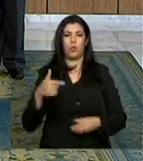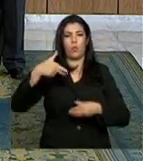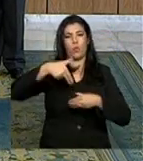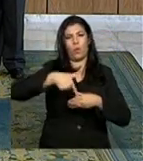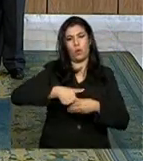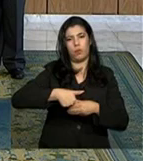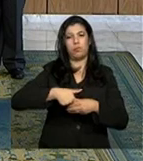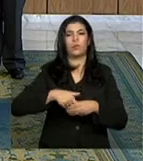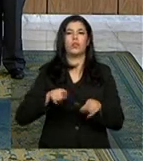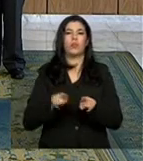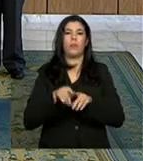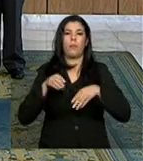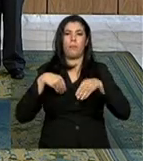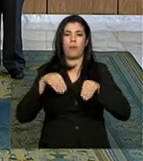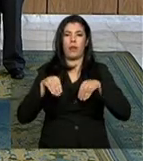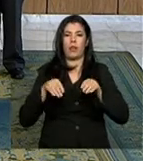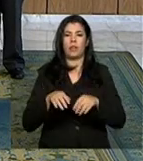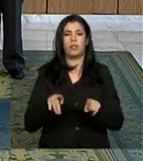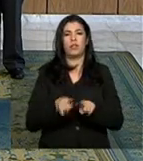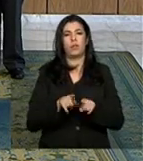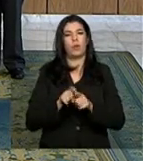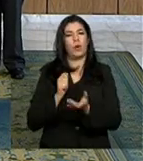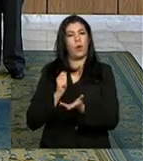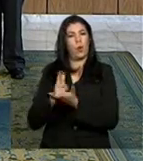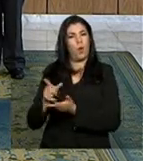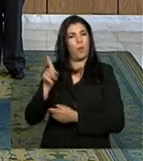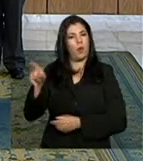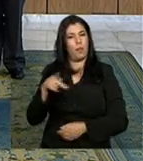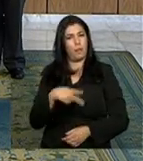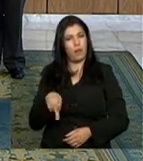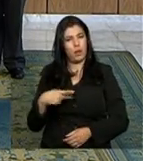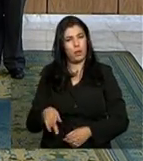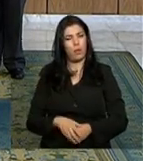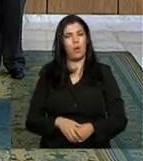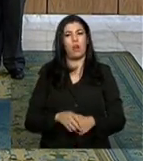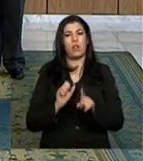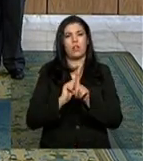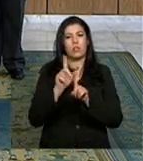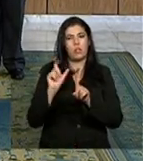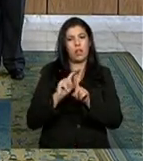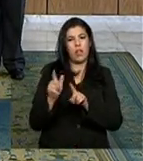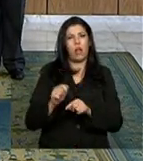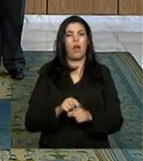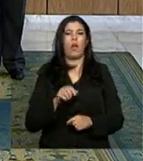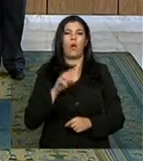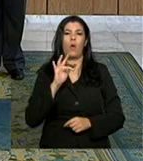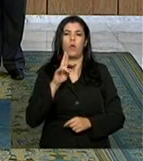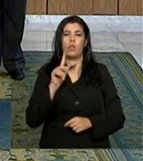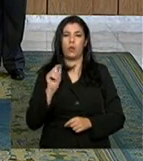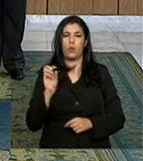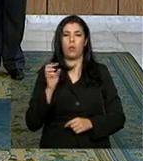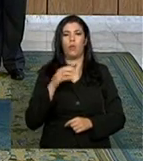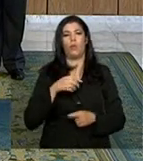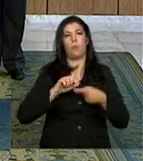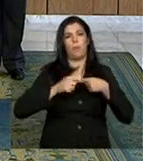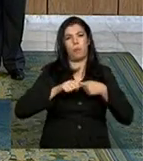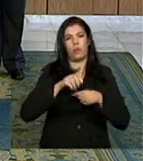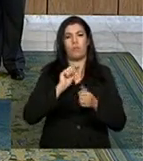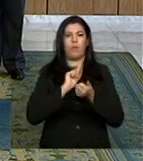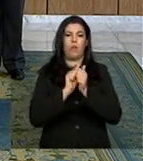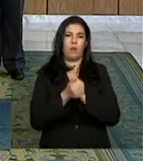E o Brasil compra do Paraguai principalmente cereais, como trigo, milho e arroz.